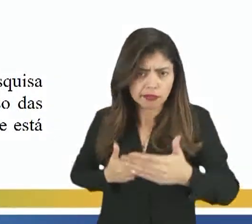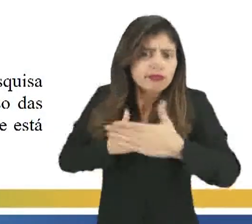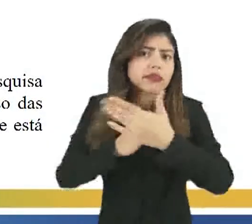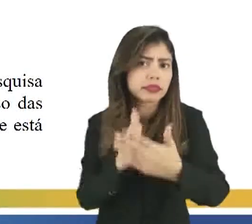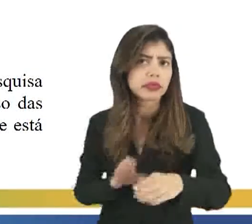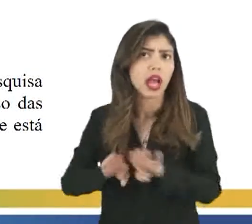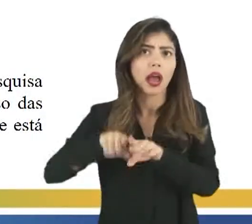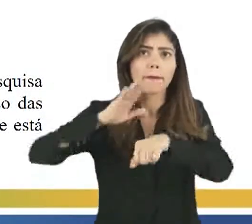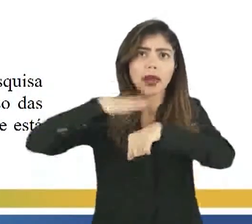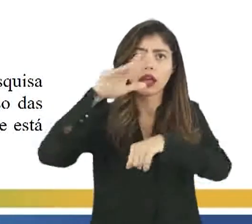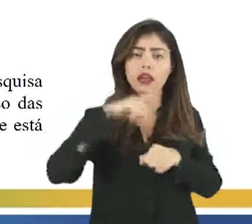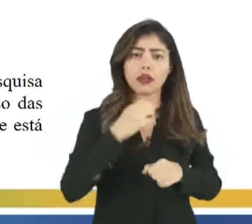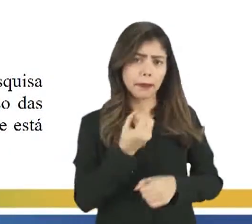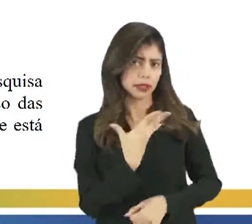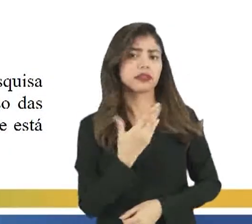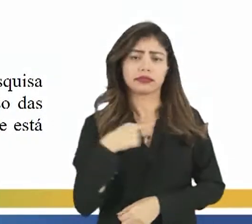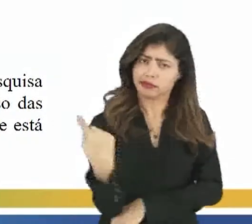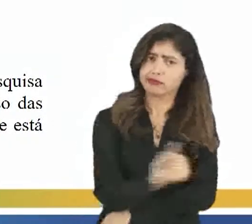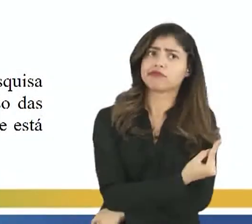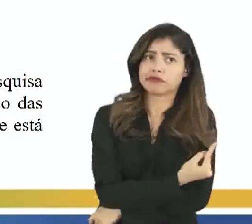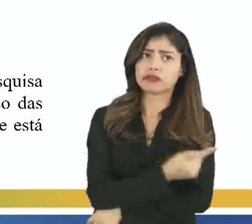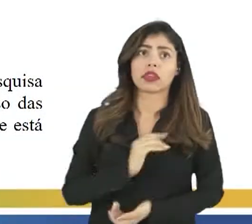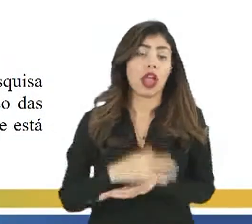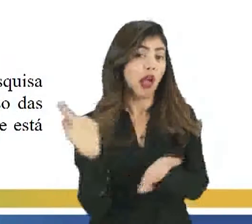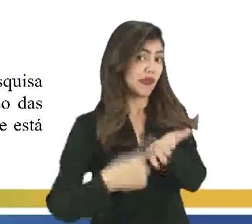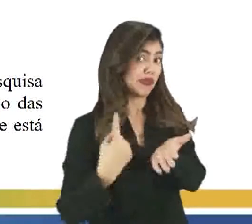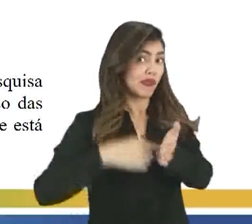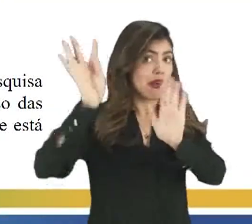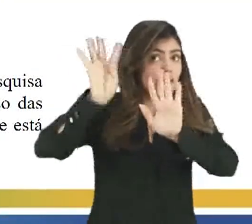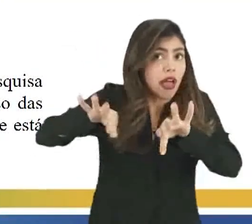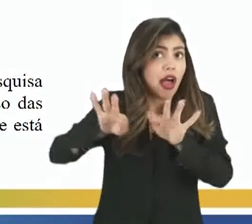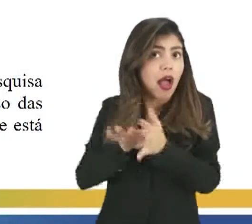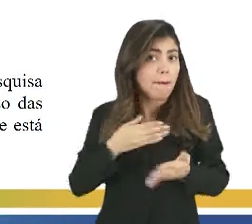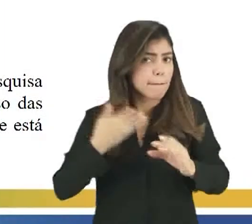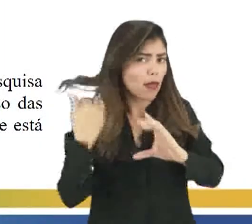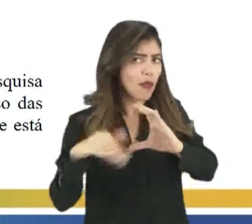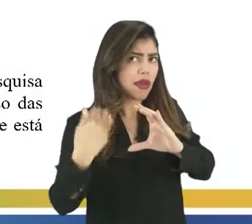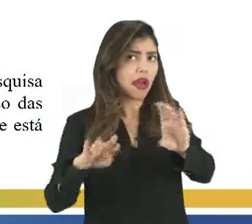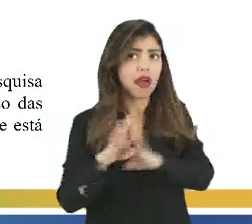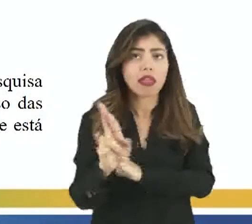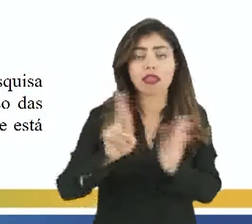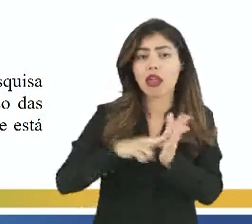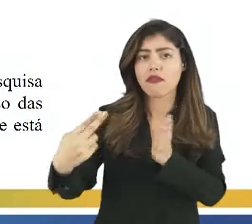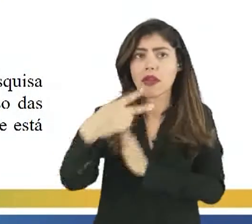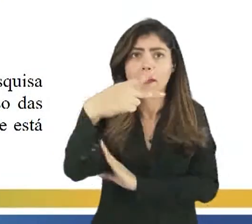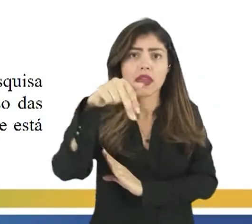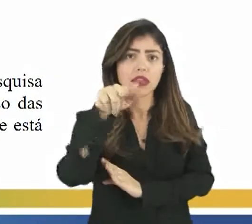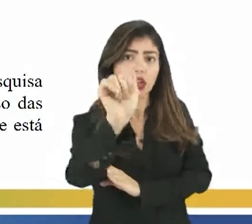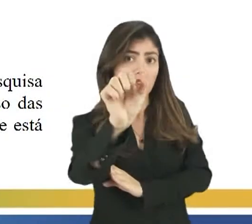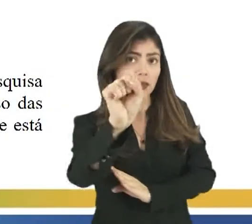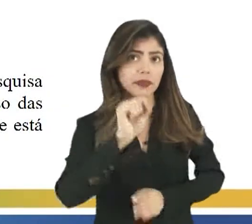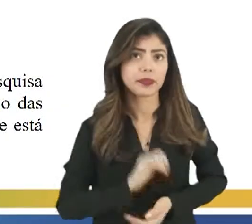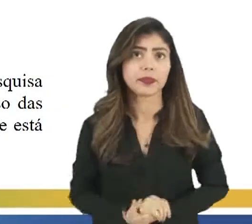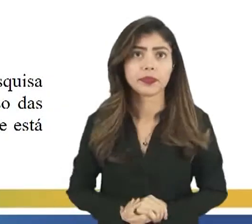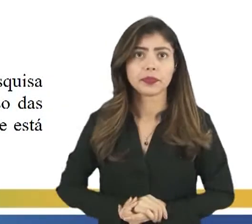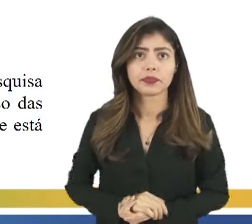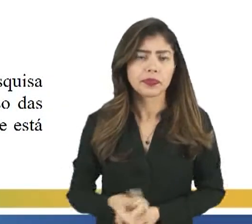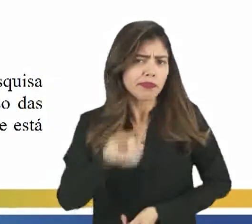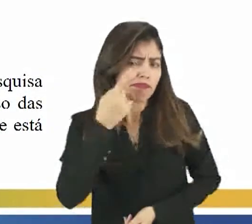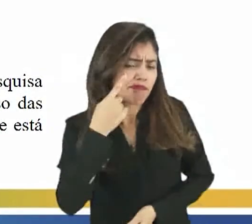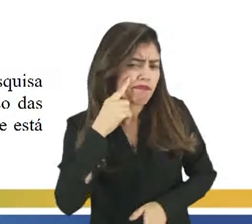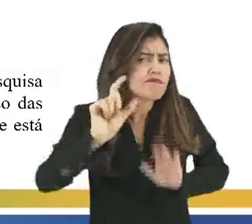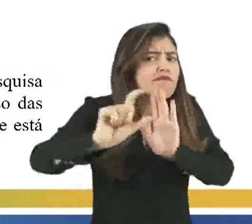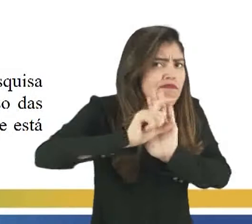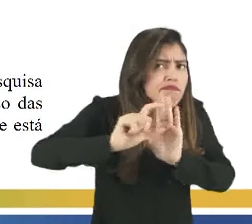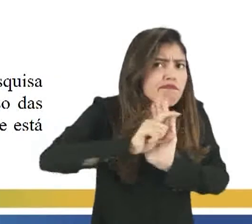impacto maior no bem-estar deles. As conclusões foram publicadas na revista PNAS. Note